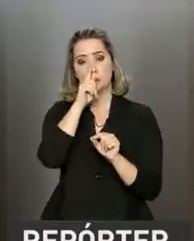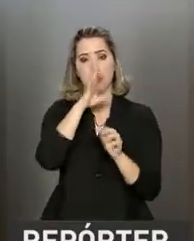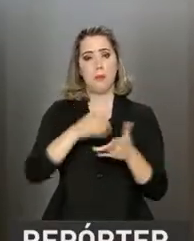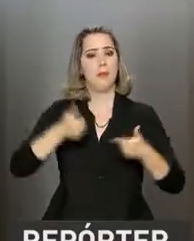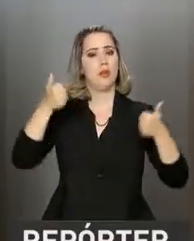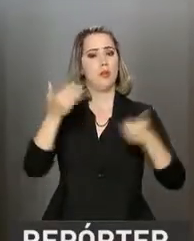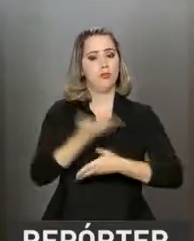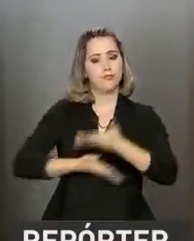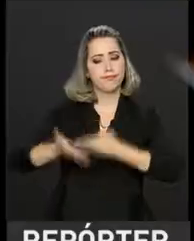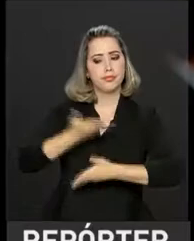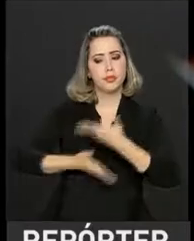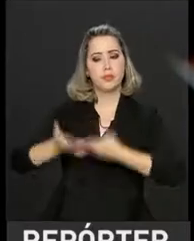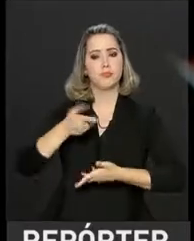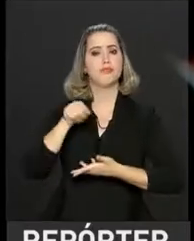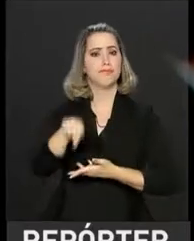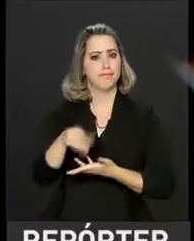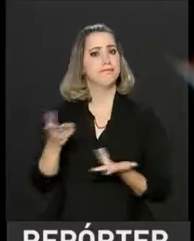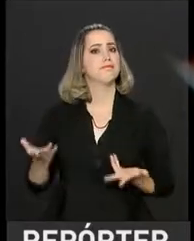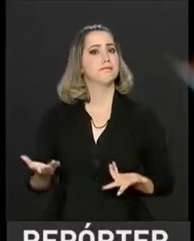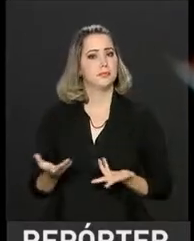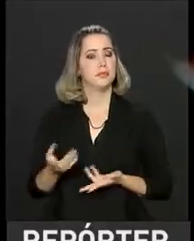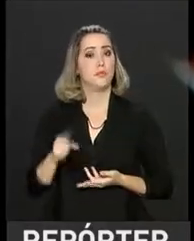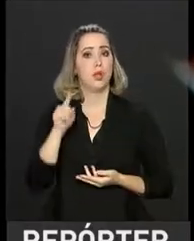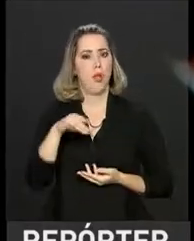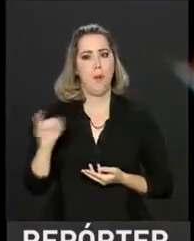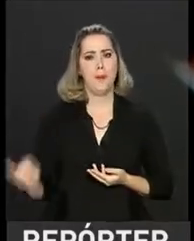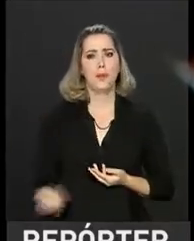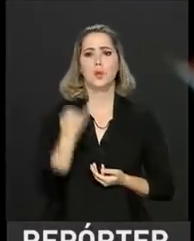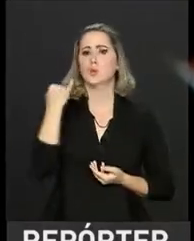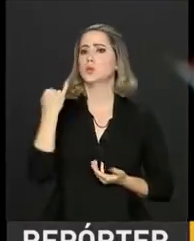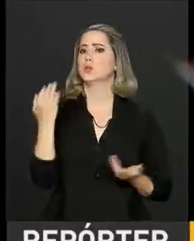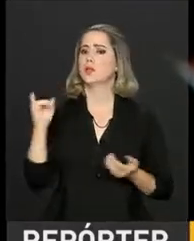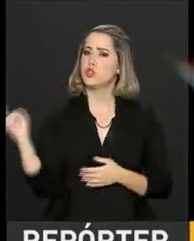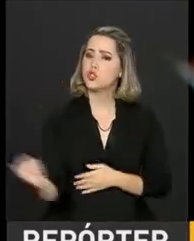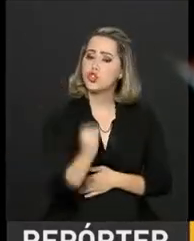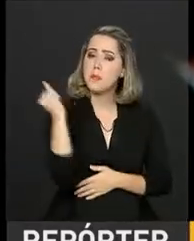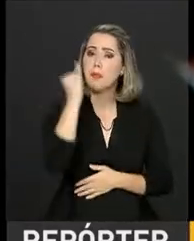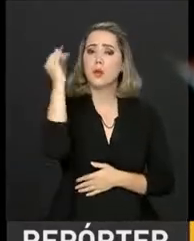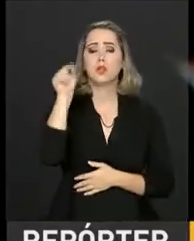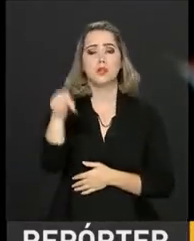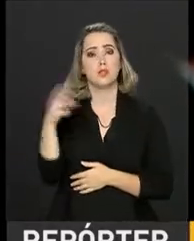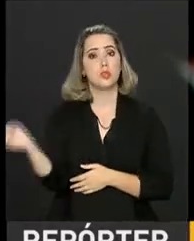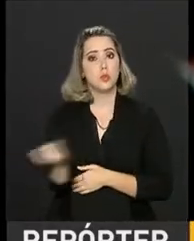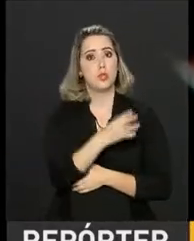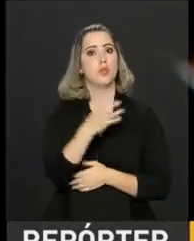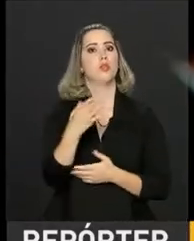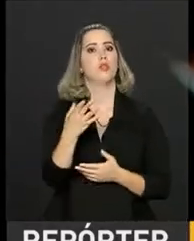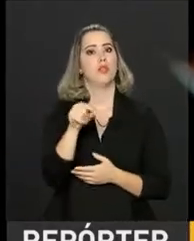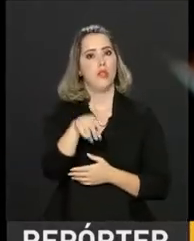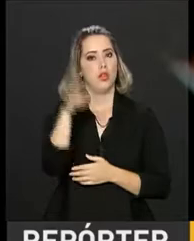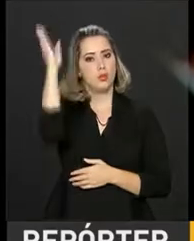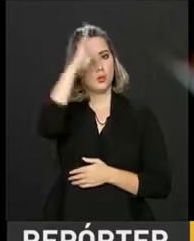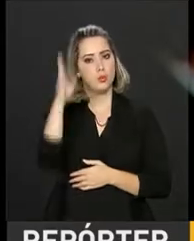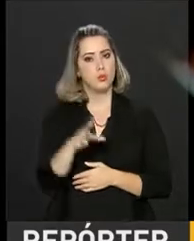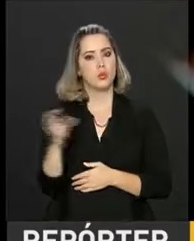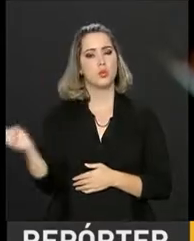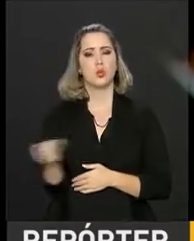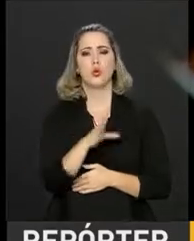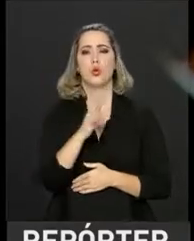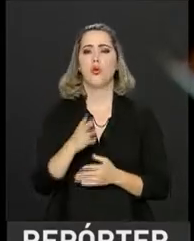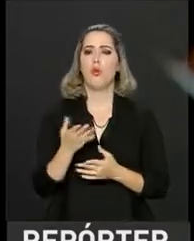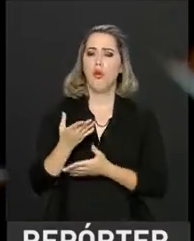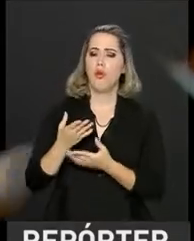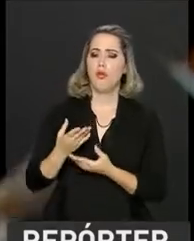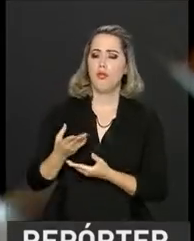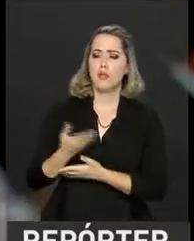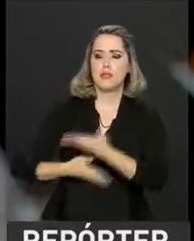de negócios é uma oportunidade rara que o brasil tem pra se modernizar e alavancar novos negócios com